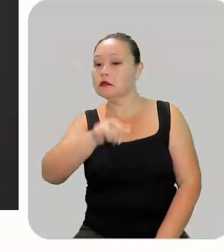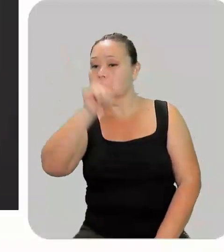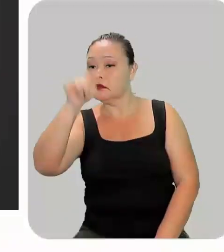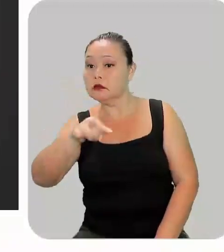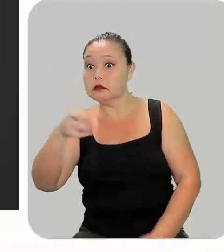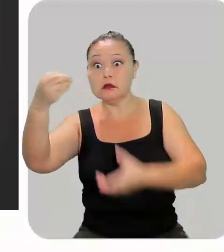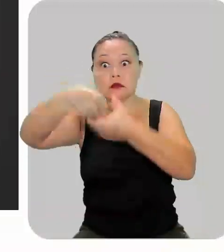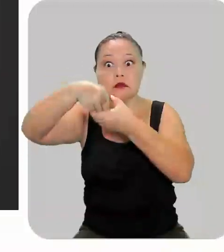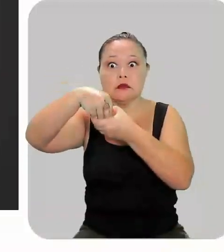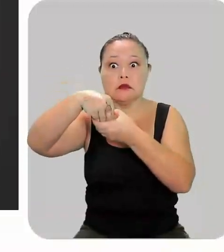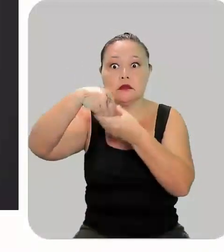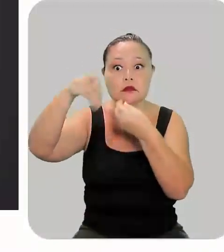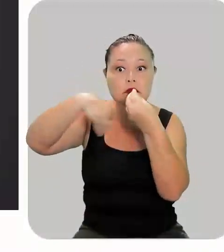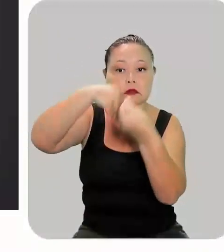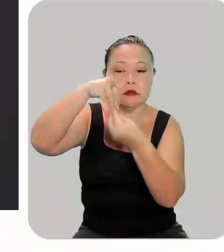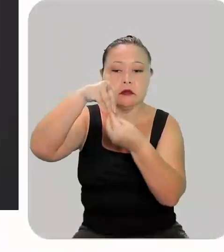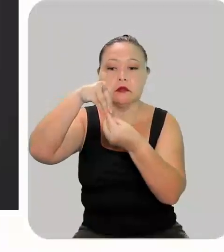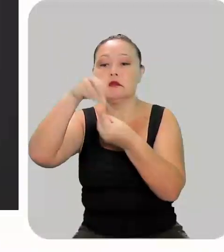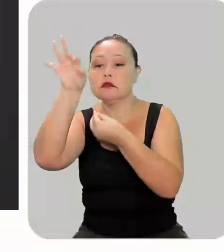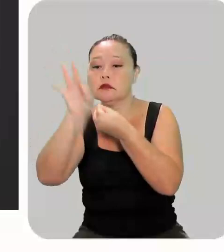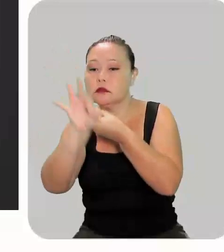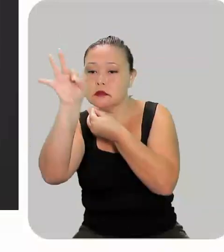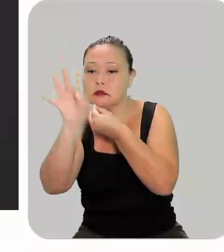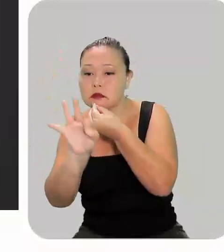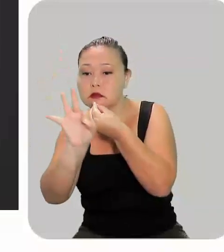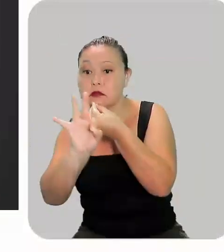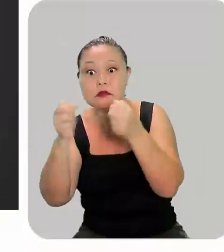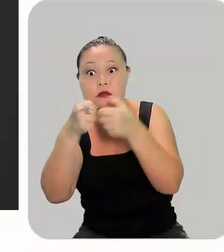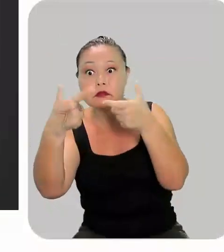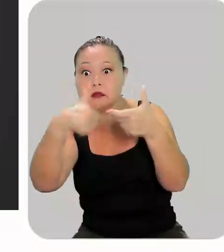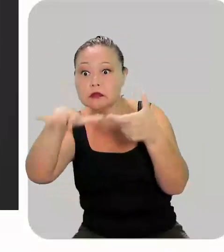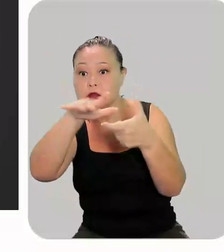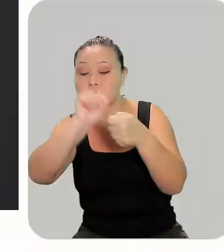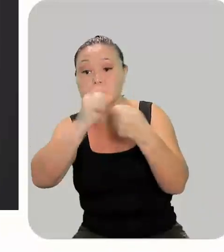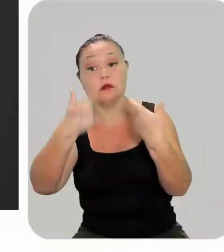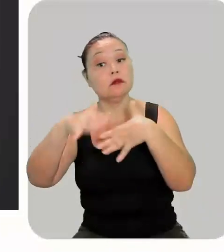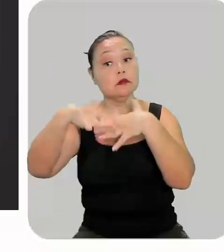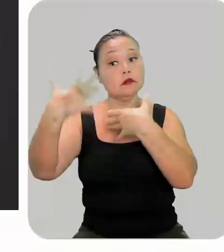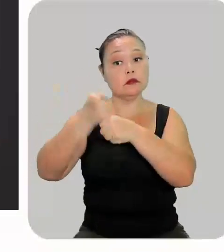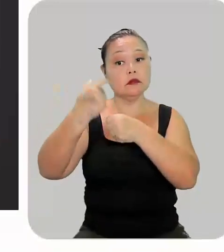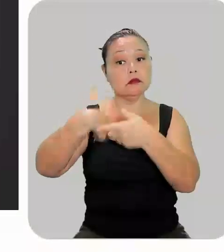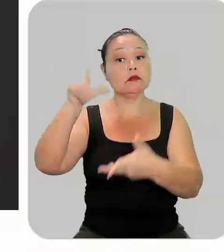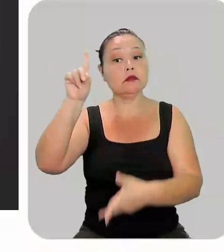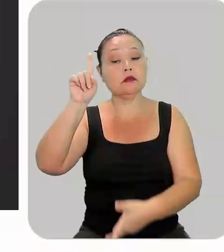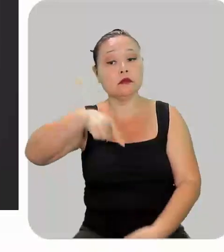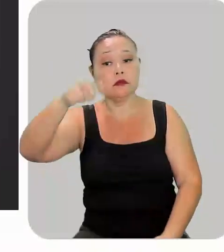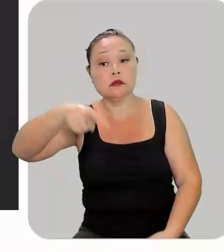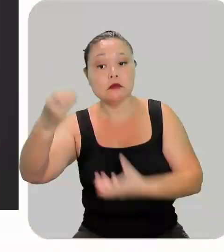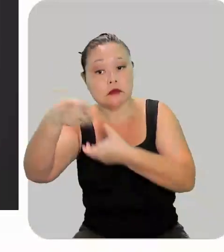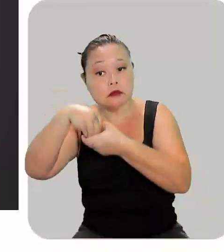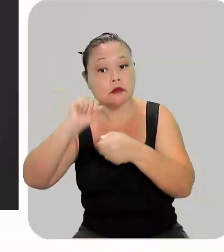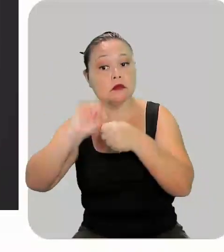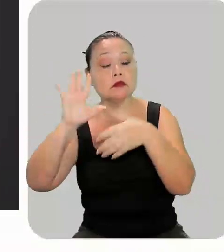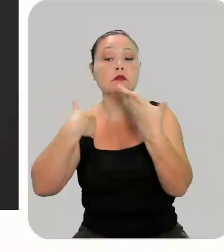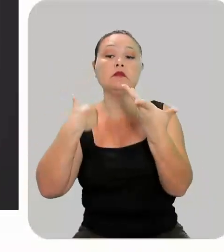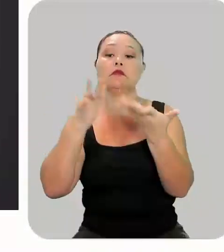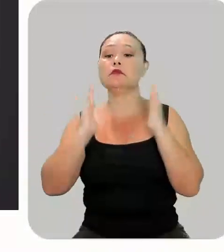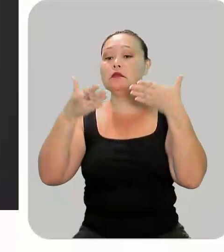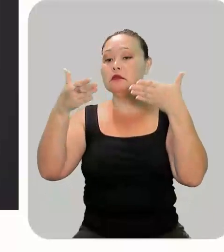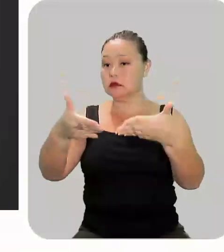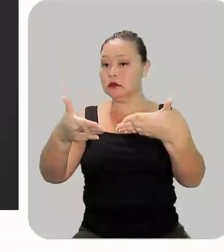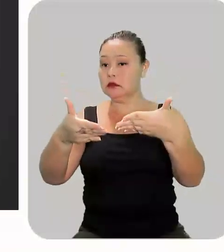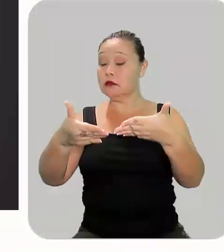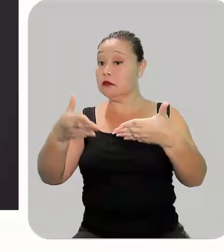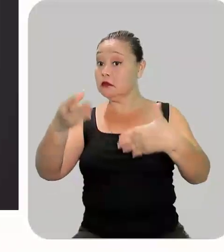proporção, tá tudo envolvido aqui, ó. Porcentagem, na maioria dessas de matemática financeira e estatística, envolve essas